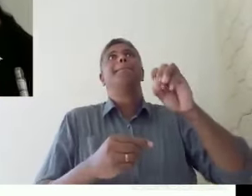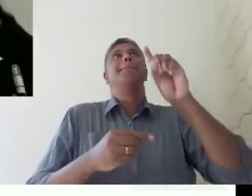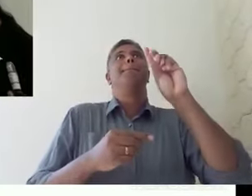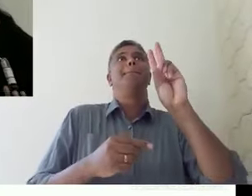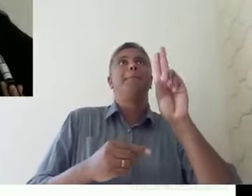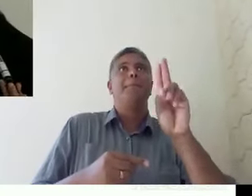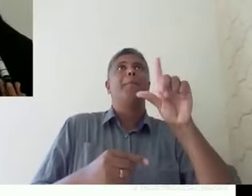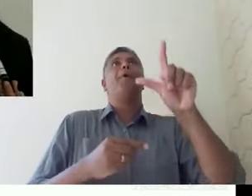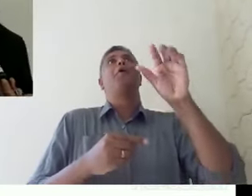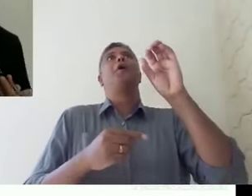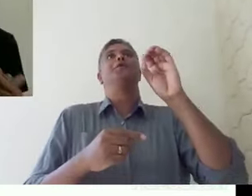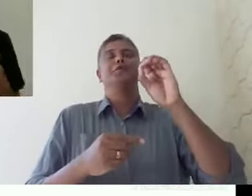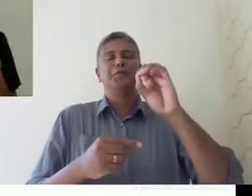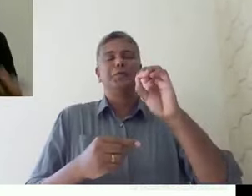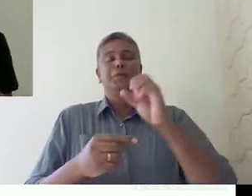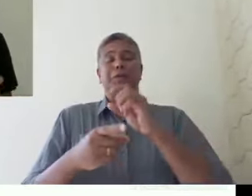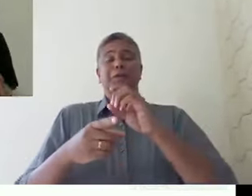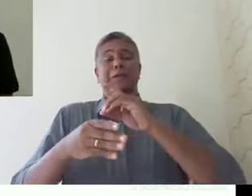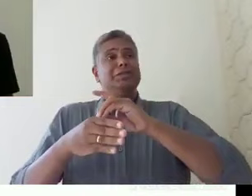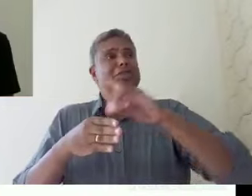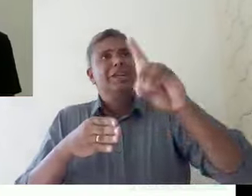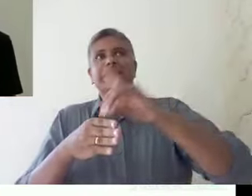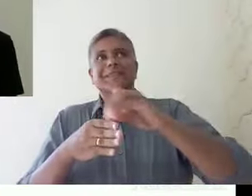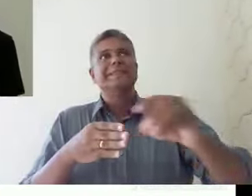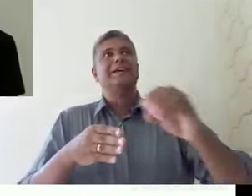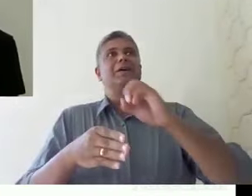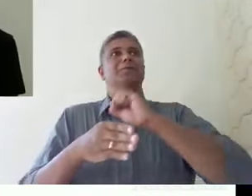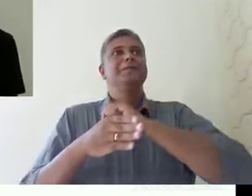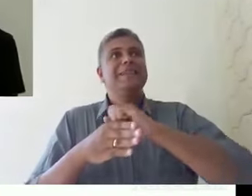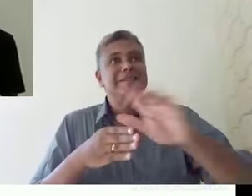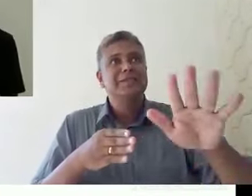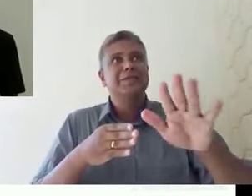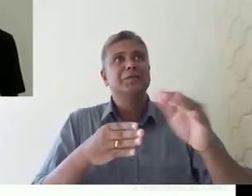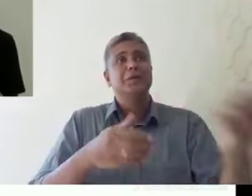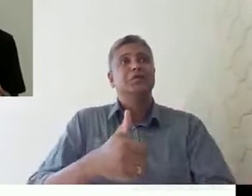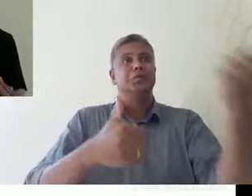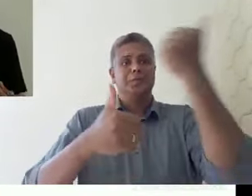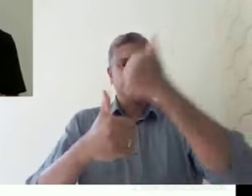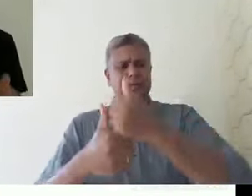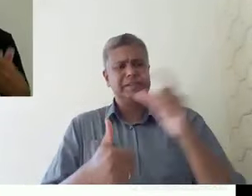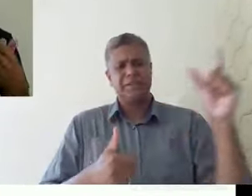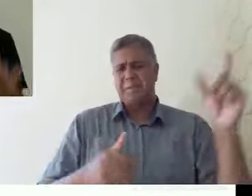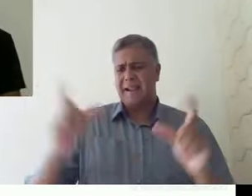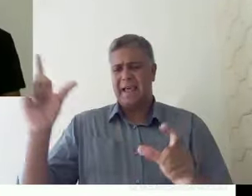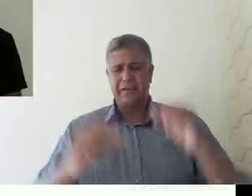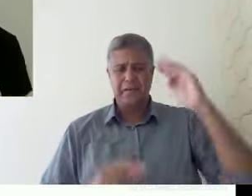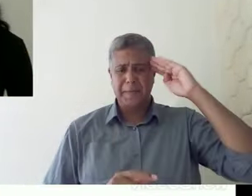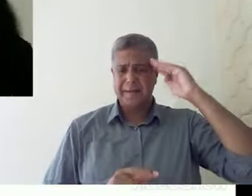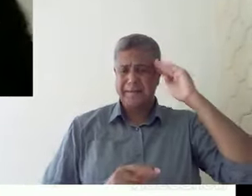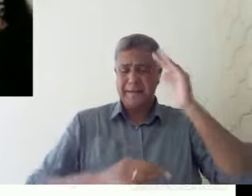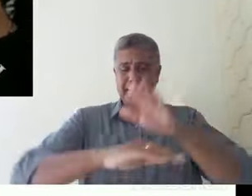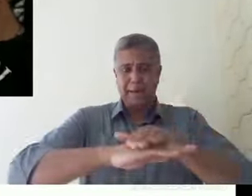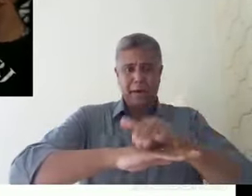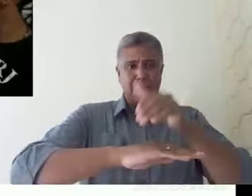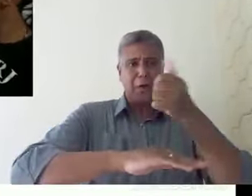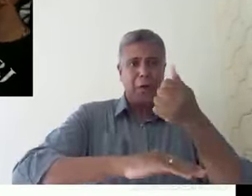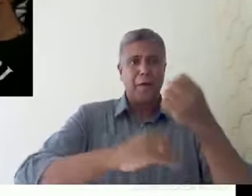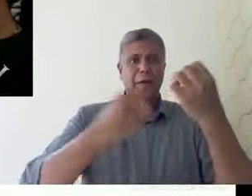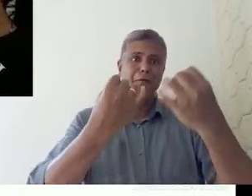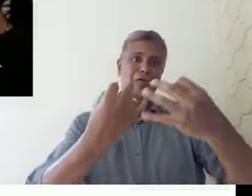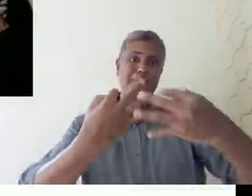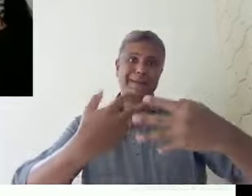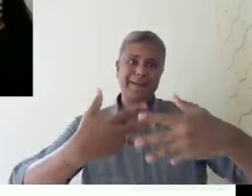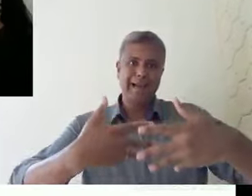sentido? Tentando trocar, né, essas palavras por uma coisa mais compreensível, a gente pode